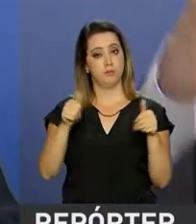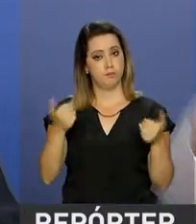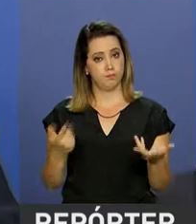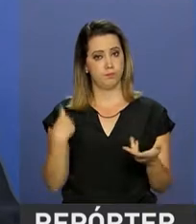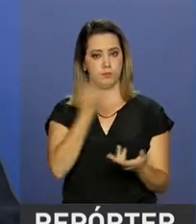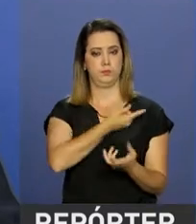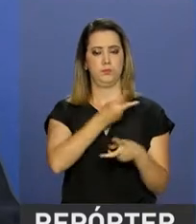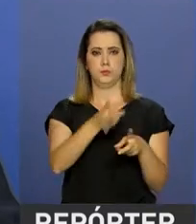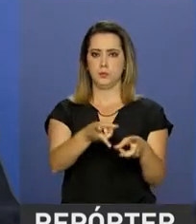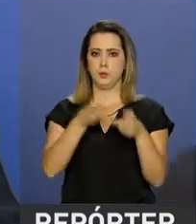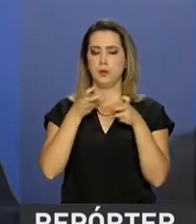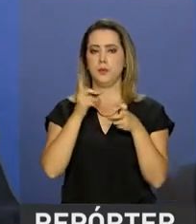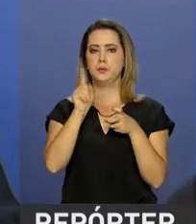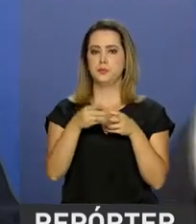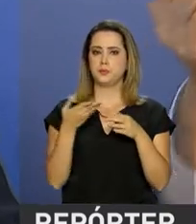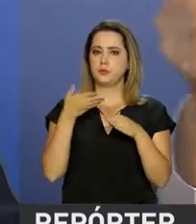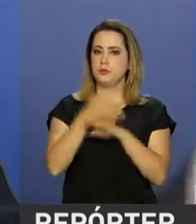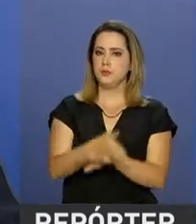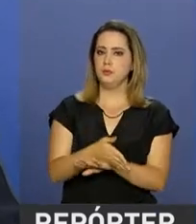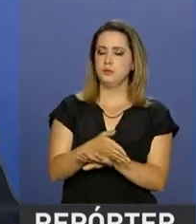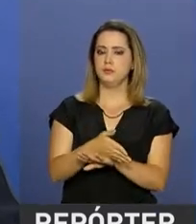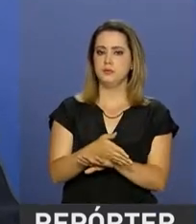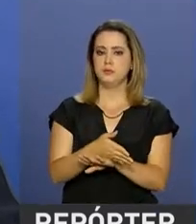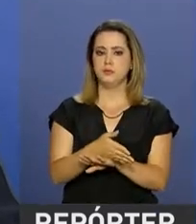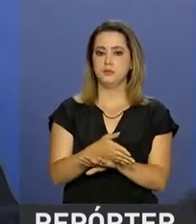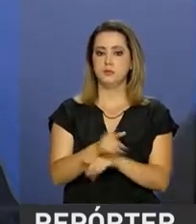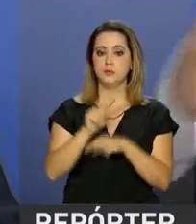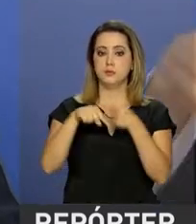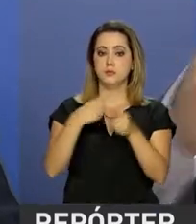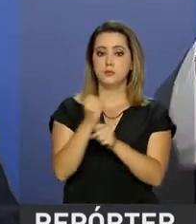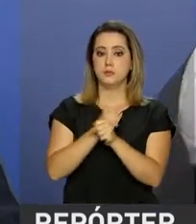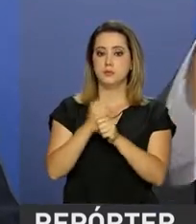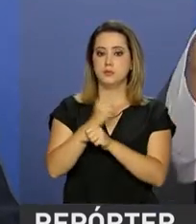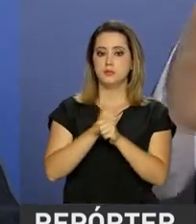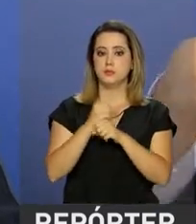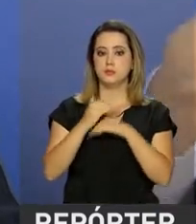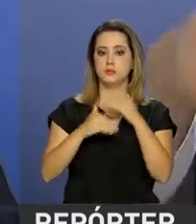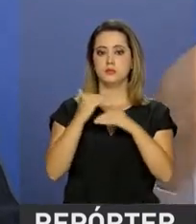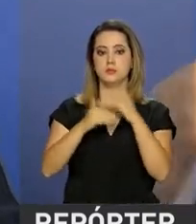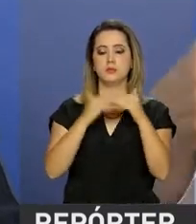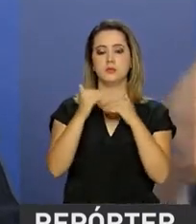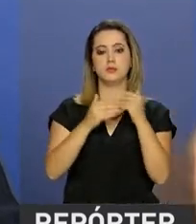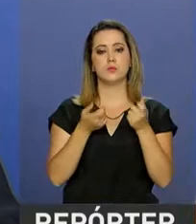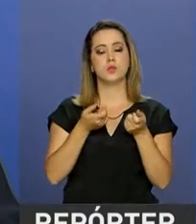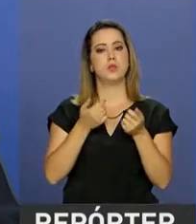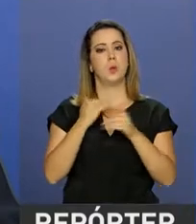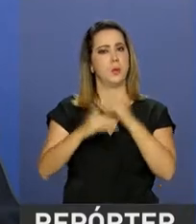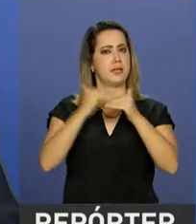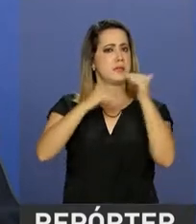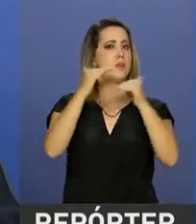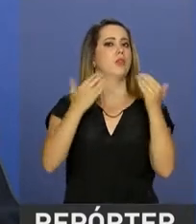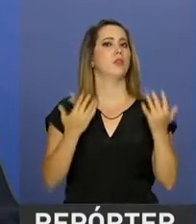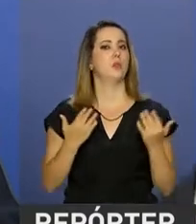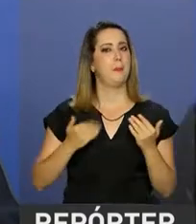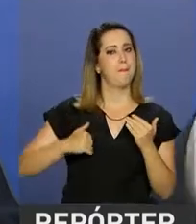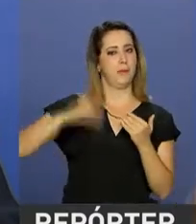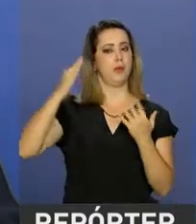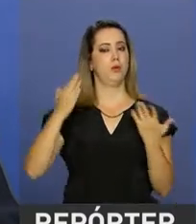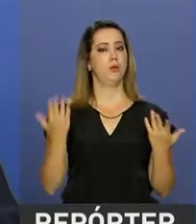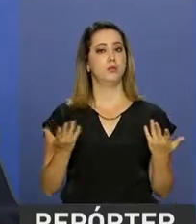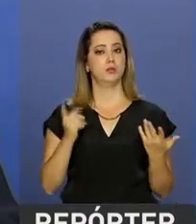nossa expectativa é entrarmos no próximo ano com um crescimento, um ritmo de crescimento